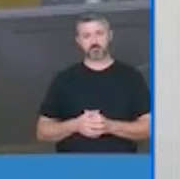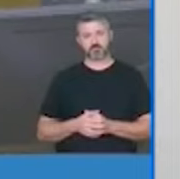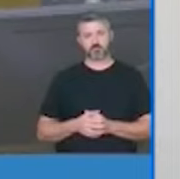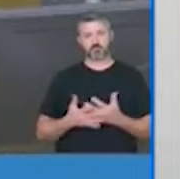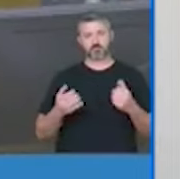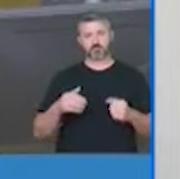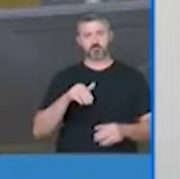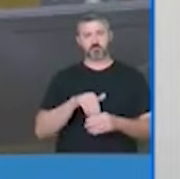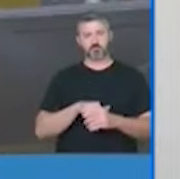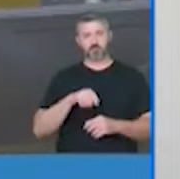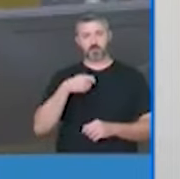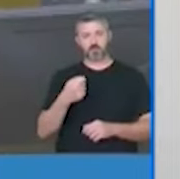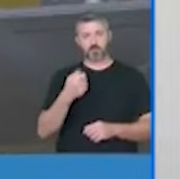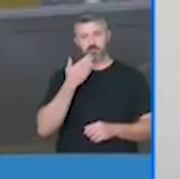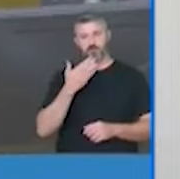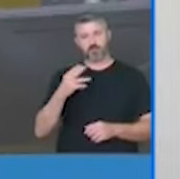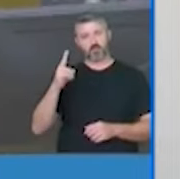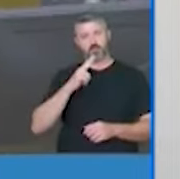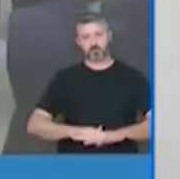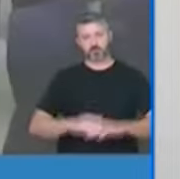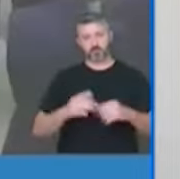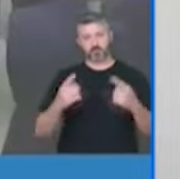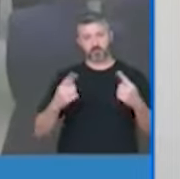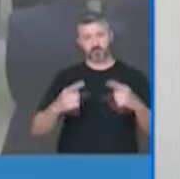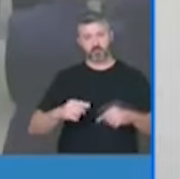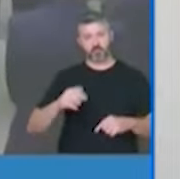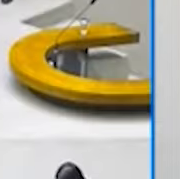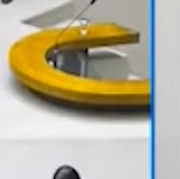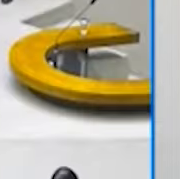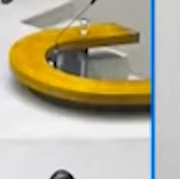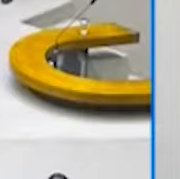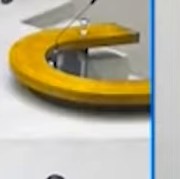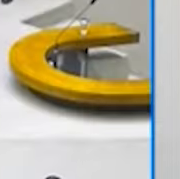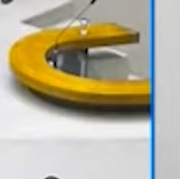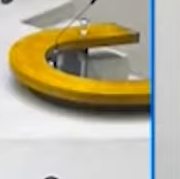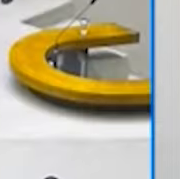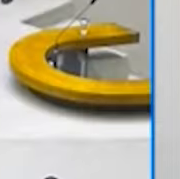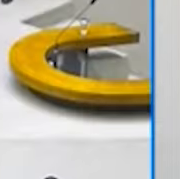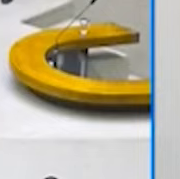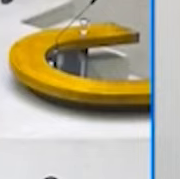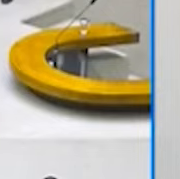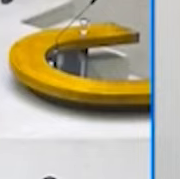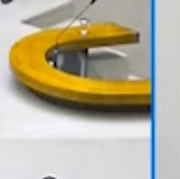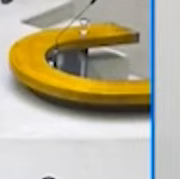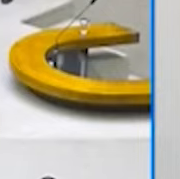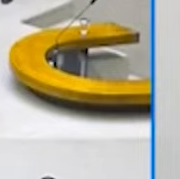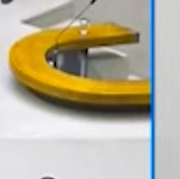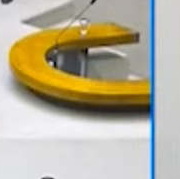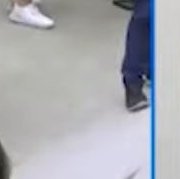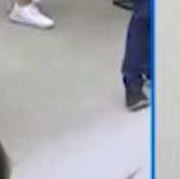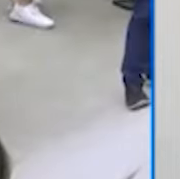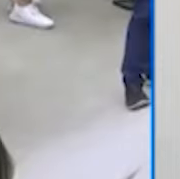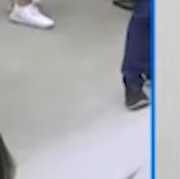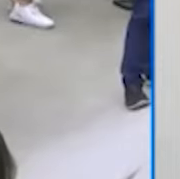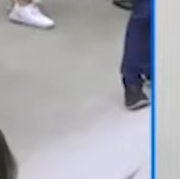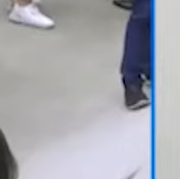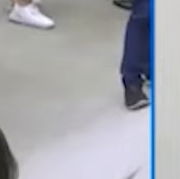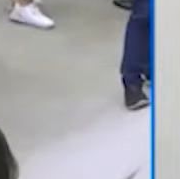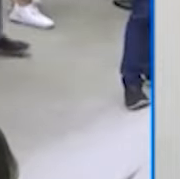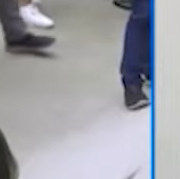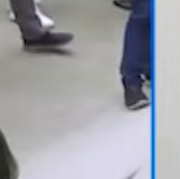Então, essa menina, ela não vai perceber essa gravidez. Essa gravidez provavelmente vai ser identificada tardiamente, ou